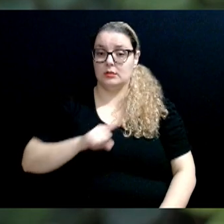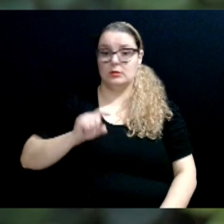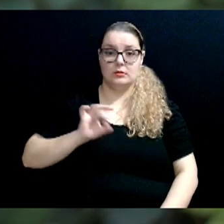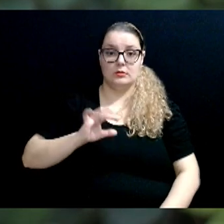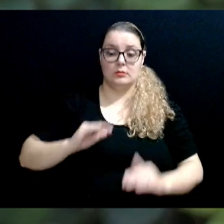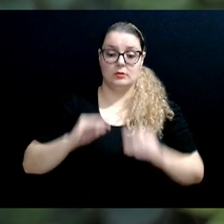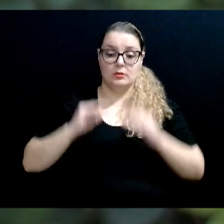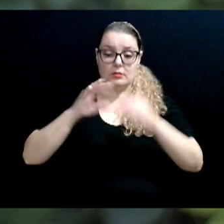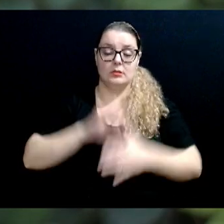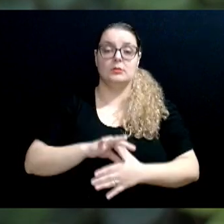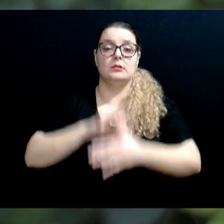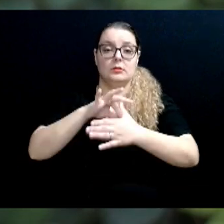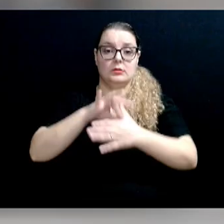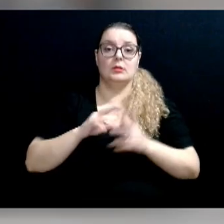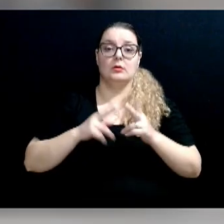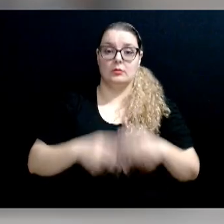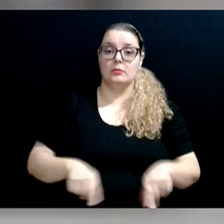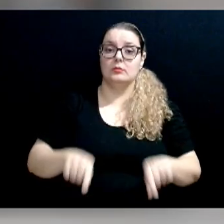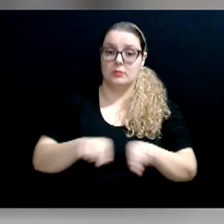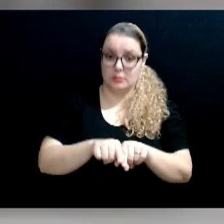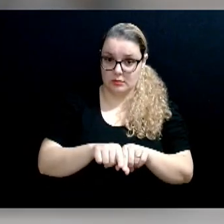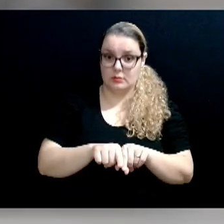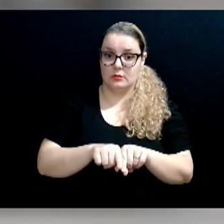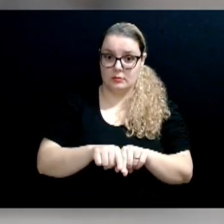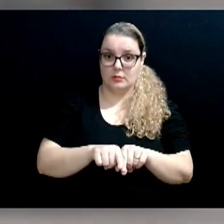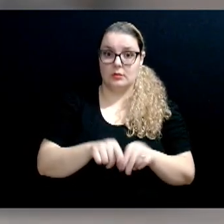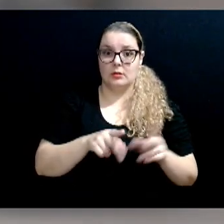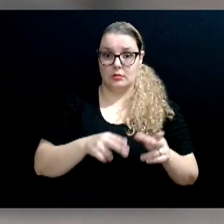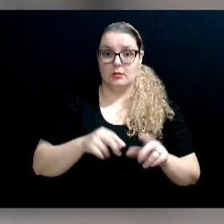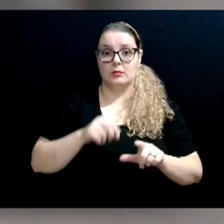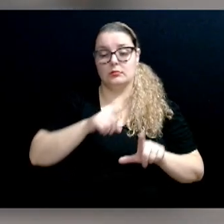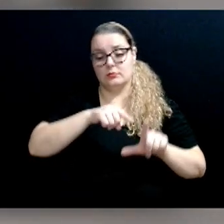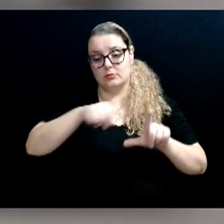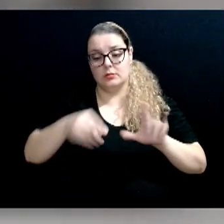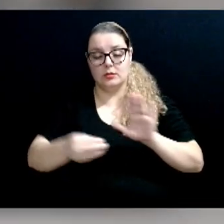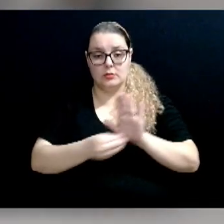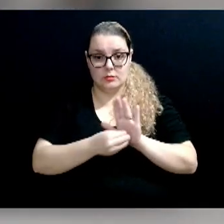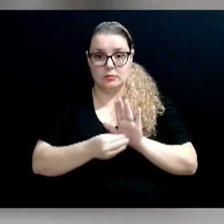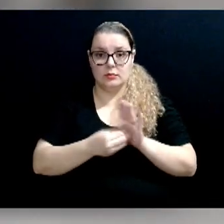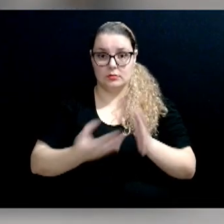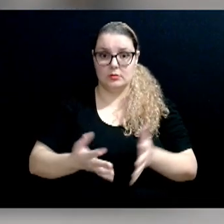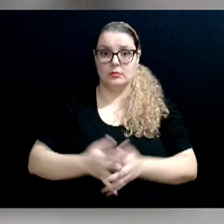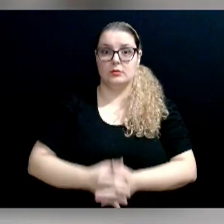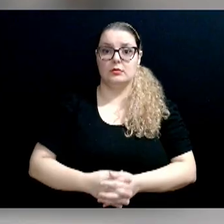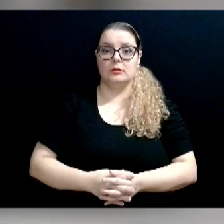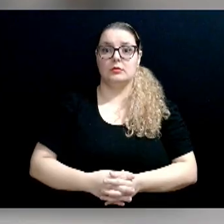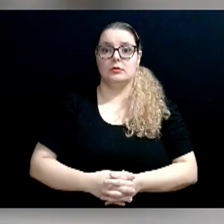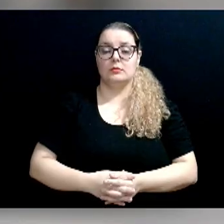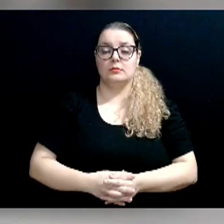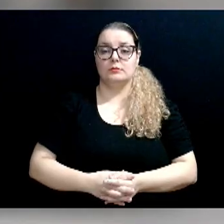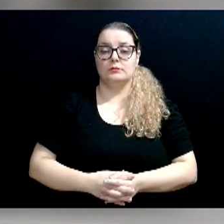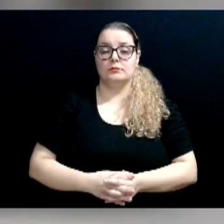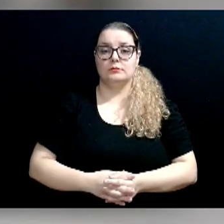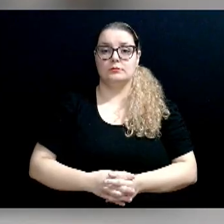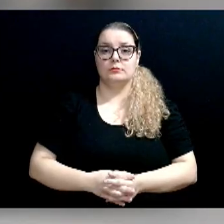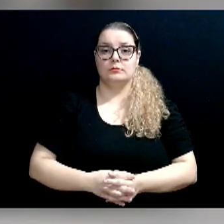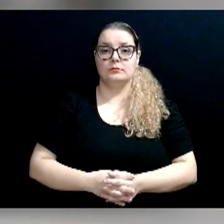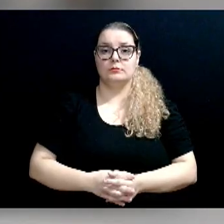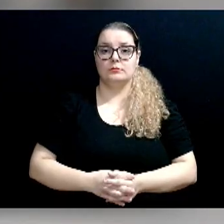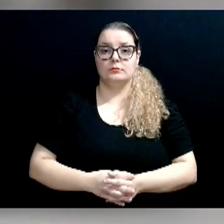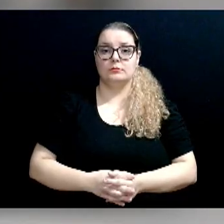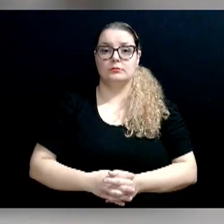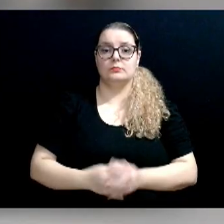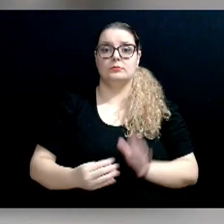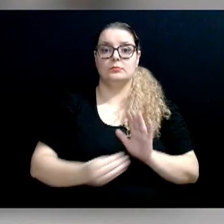como até retratado nos últimos indicadores, do Ranking Prata Brasil, nos últimos anos, quando até em